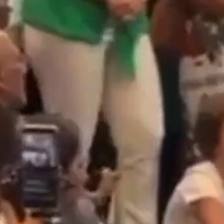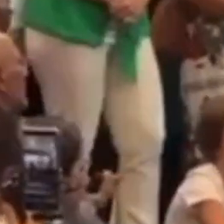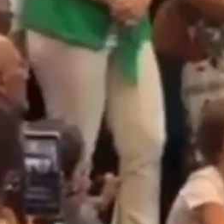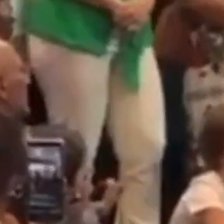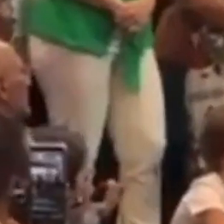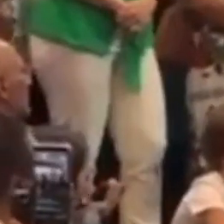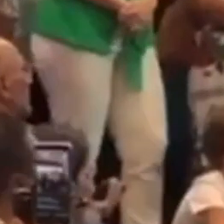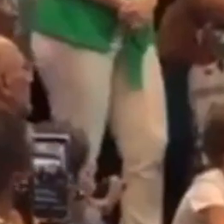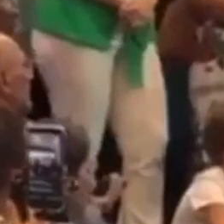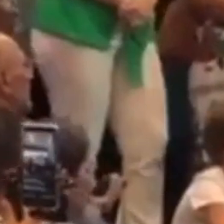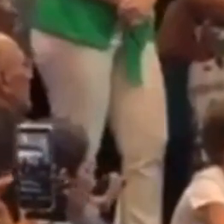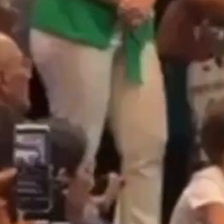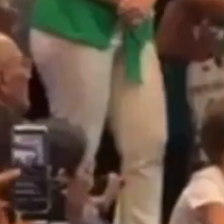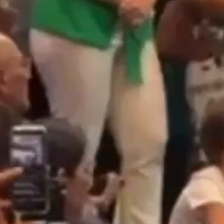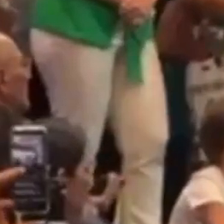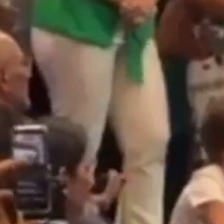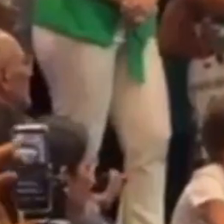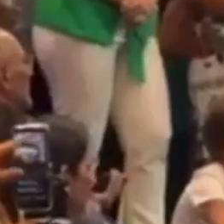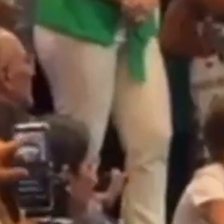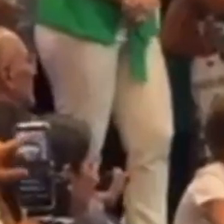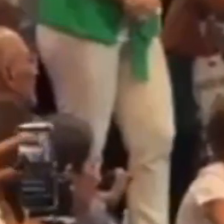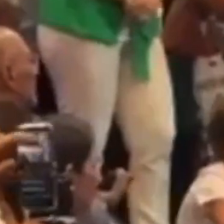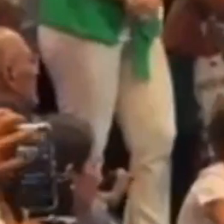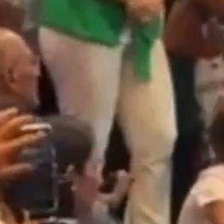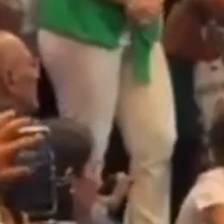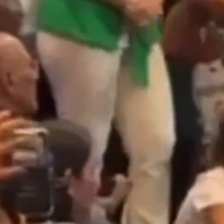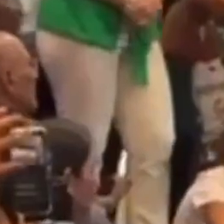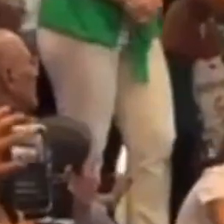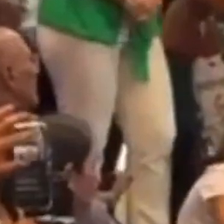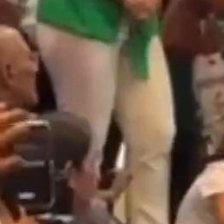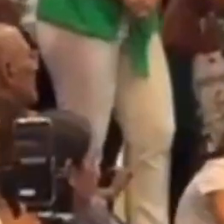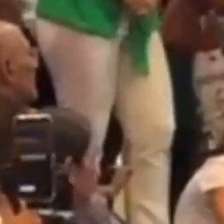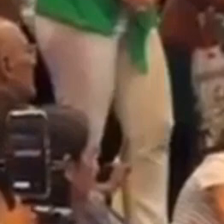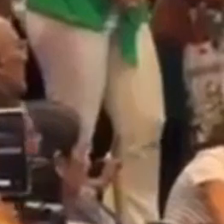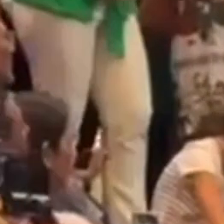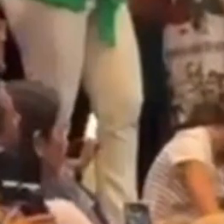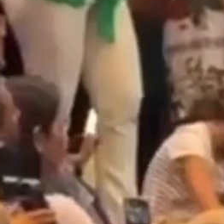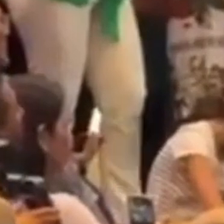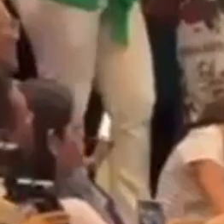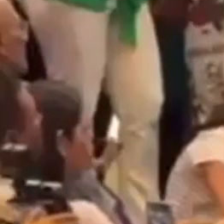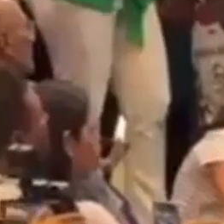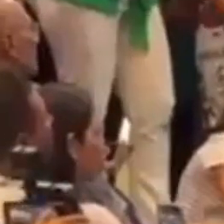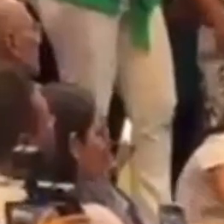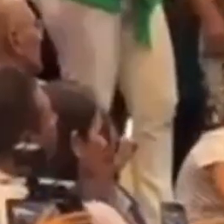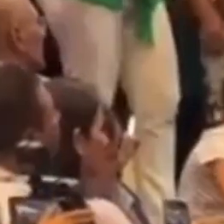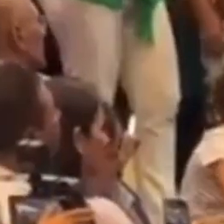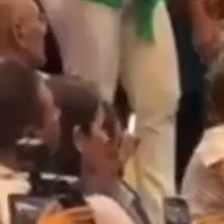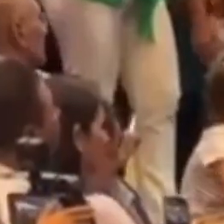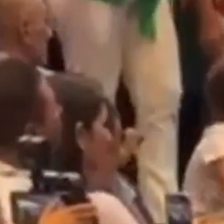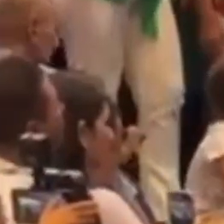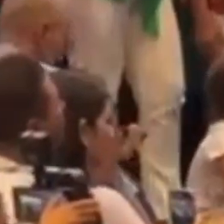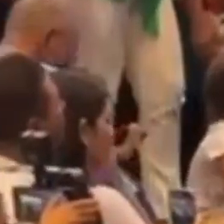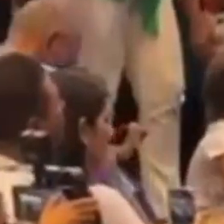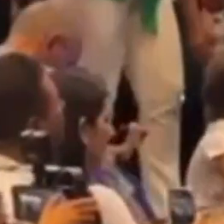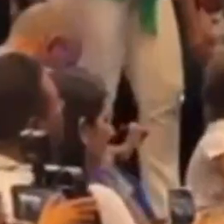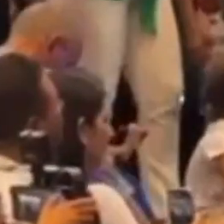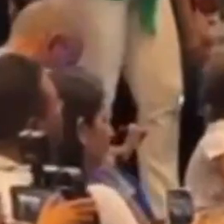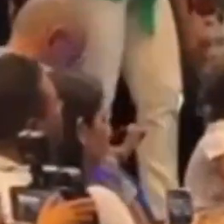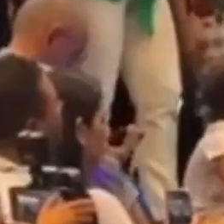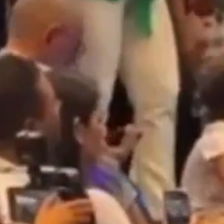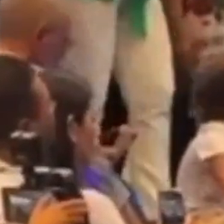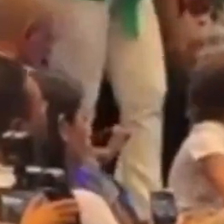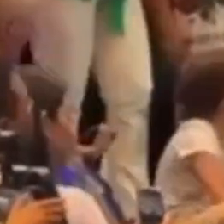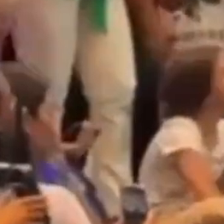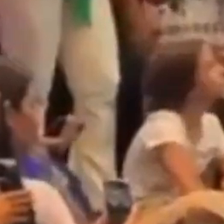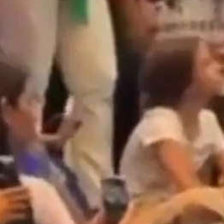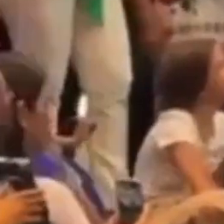as periferias estão, pelas facções criminosas. Eu vou dizer para vocês, hoje no Ceará, que era famoso pela decência com que